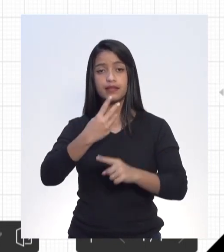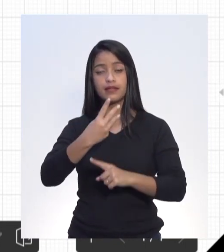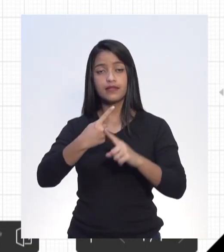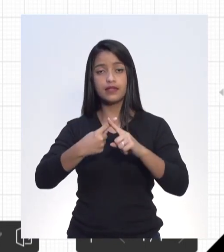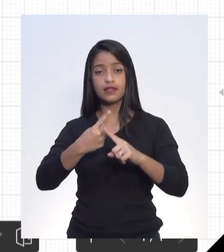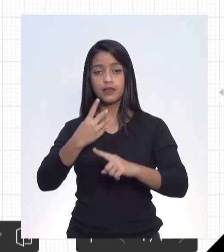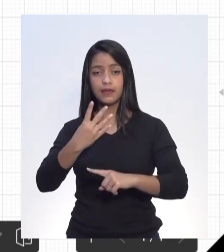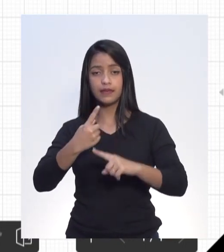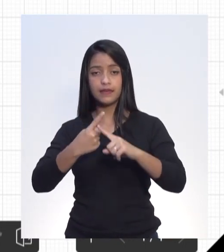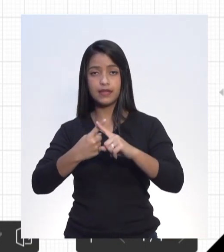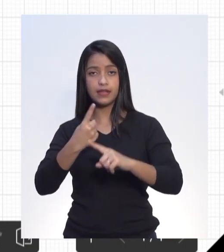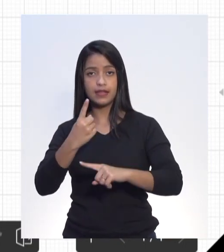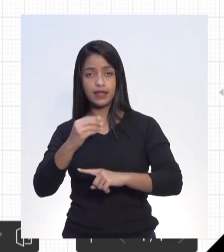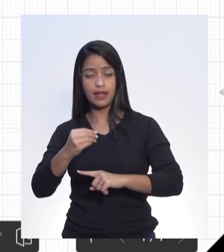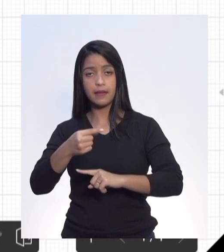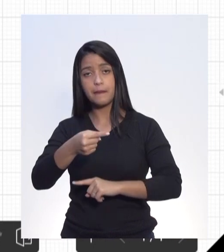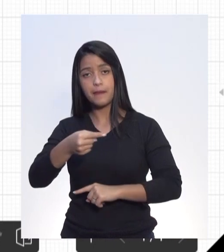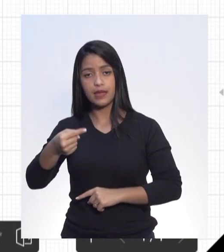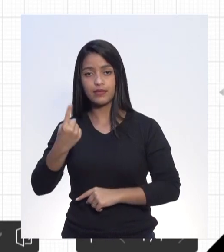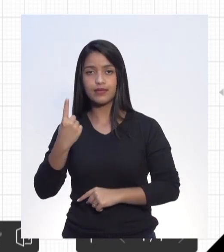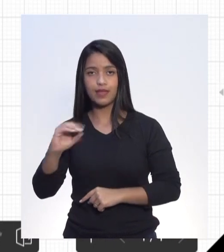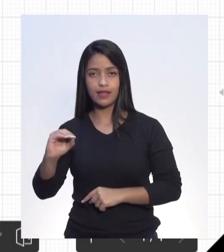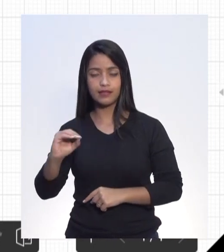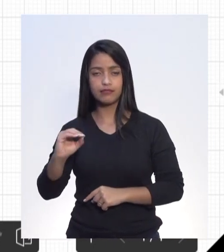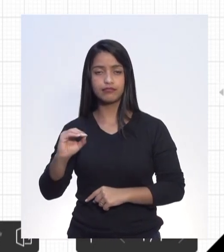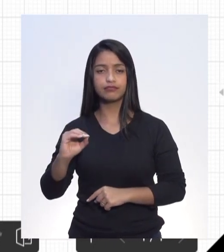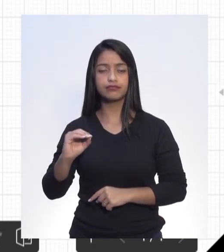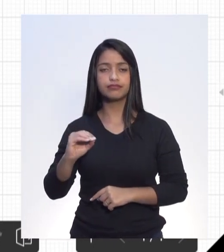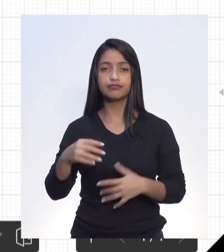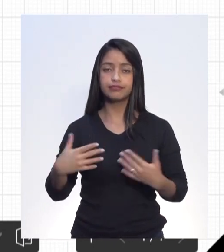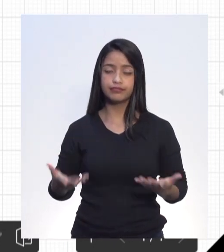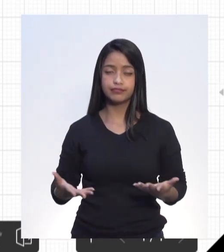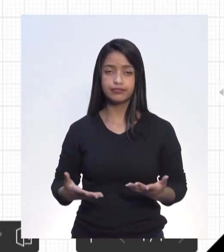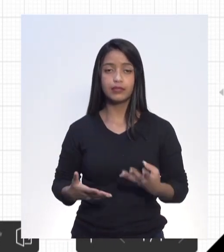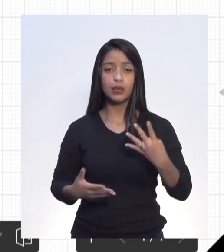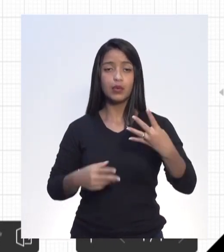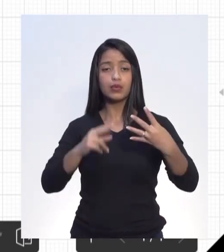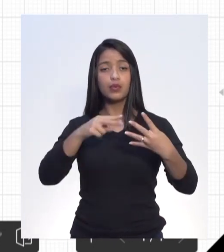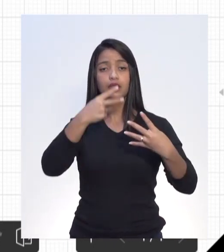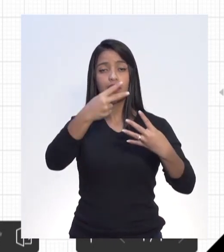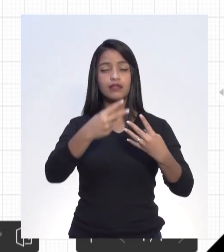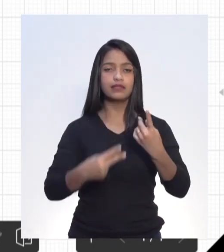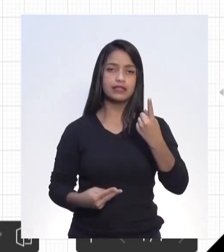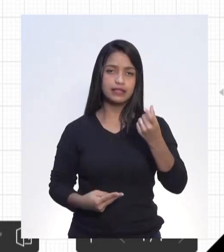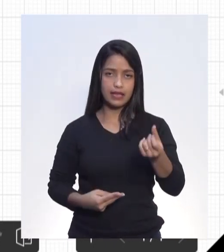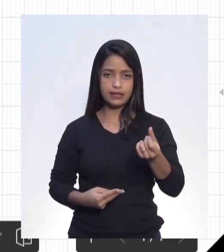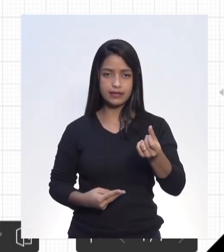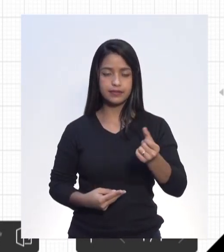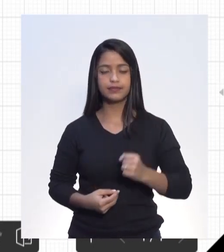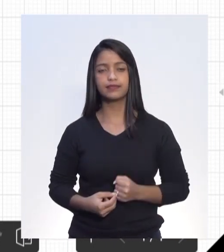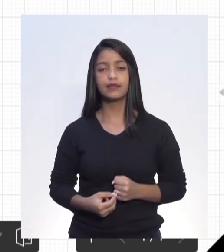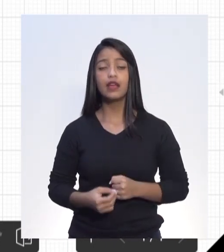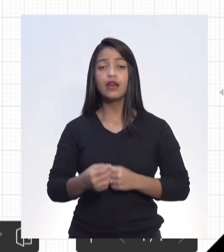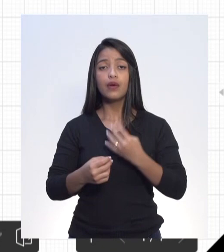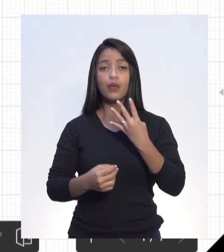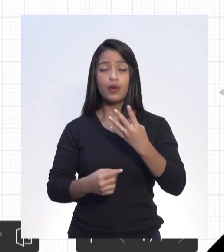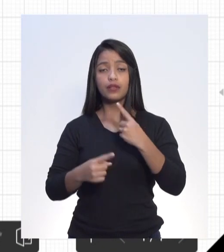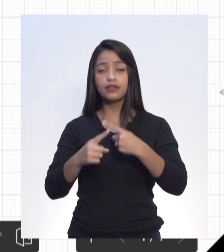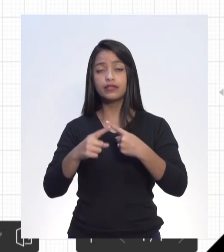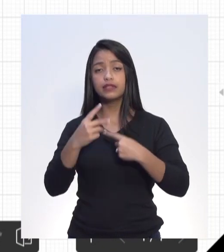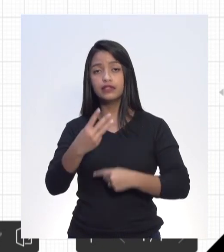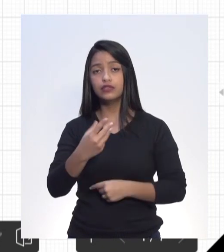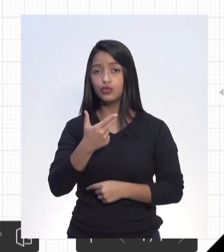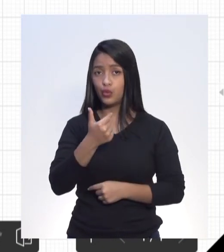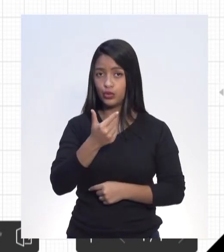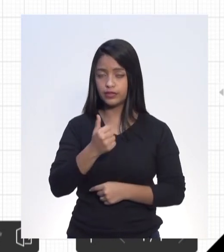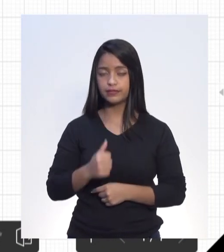vezes 10, menos o próprio 10. Temos aqui, ó, portanto, o 16, 4 vezes 3, 12, 12 vezes 10,